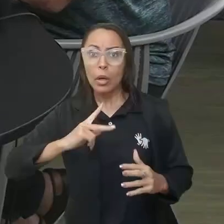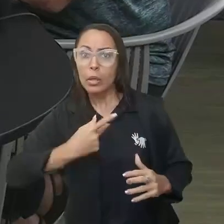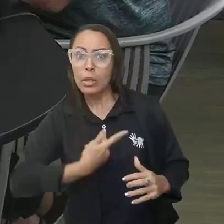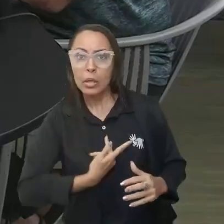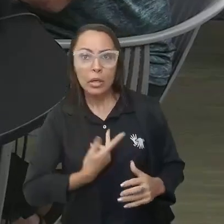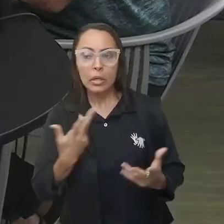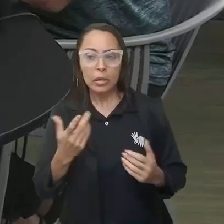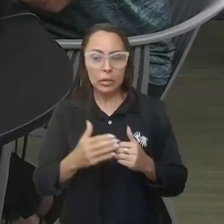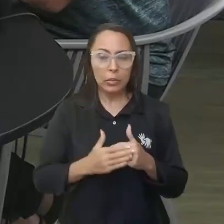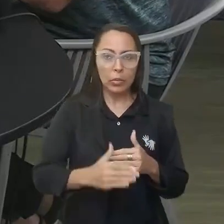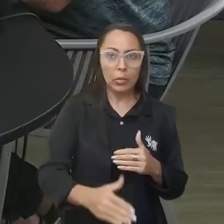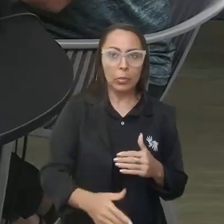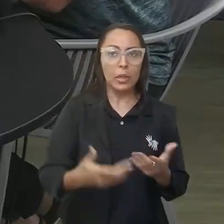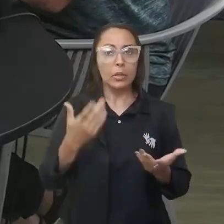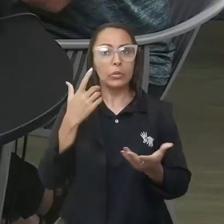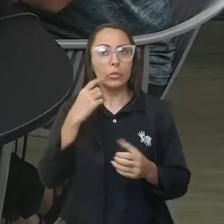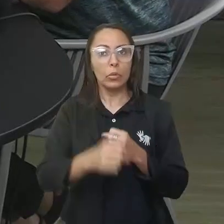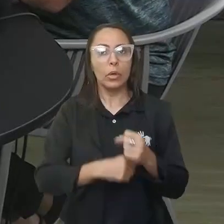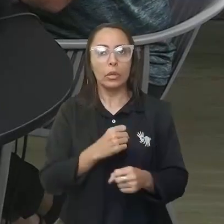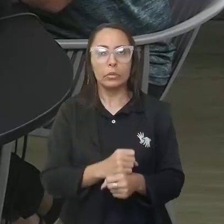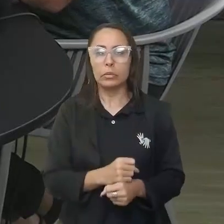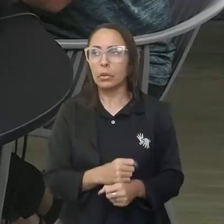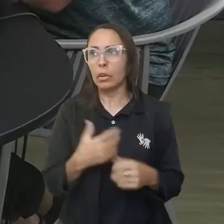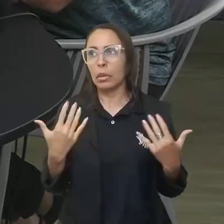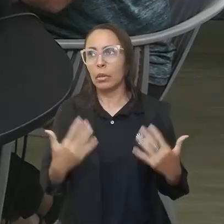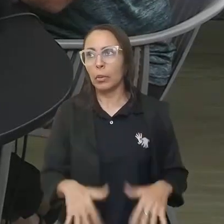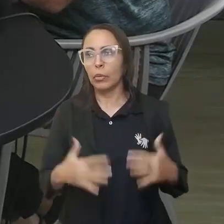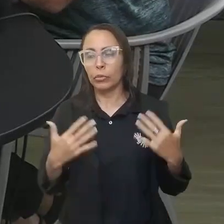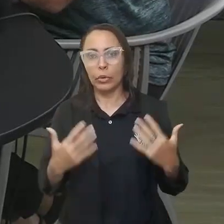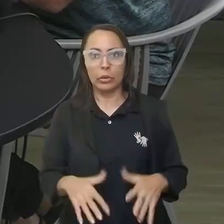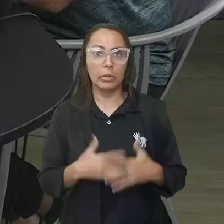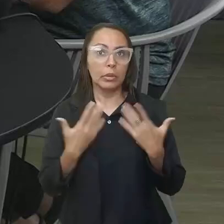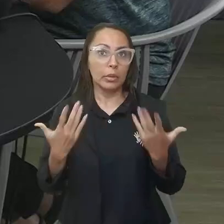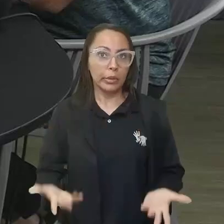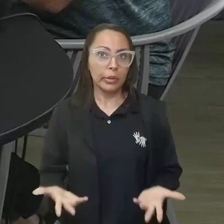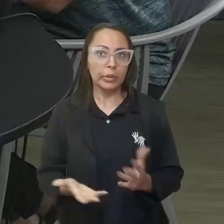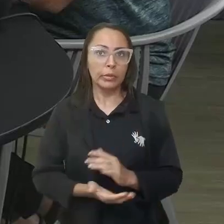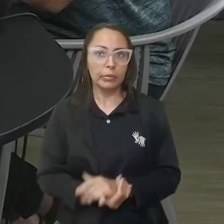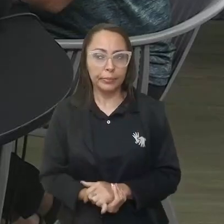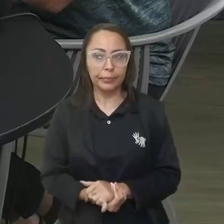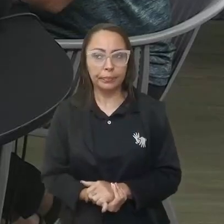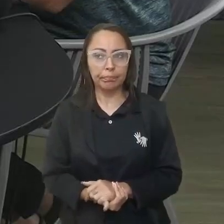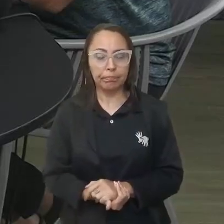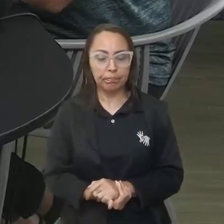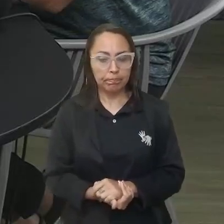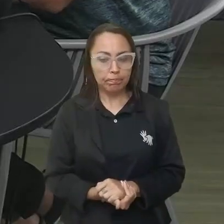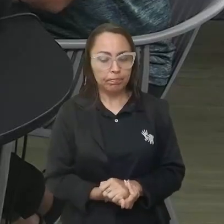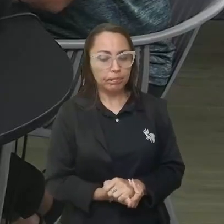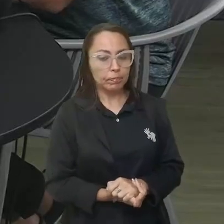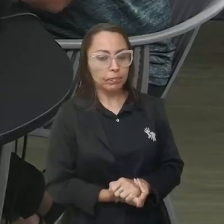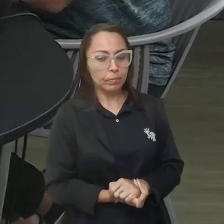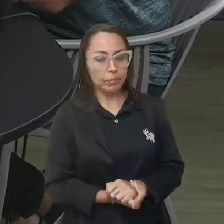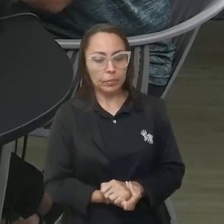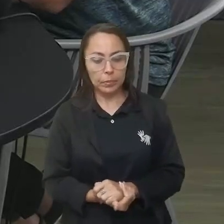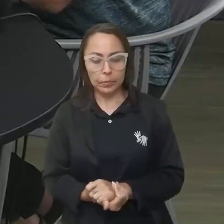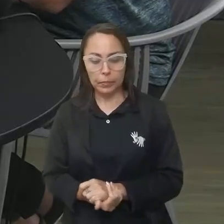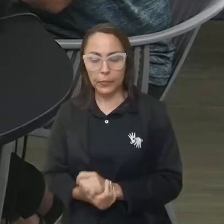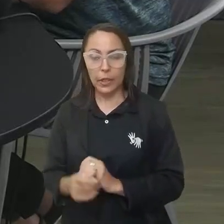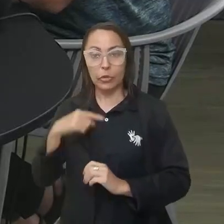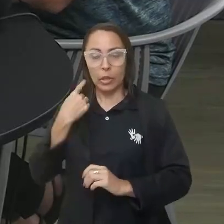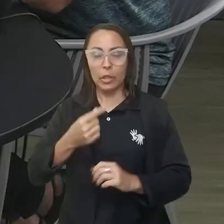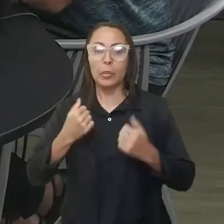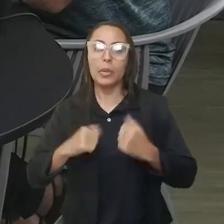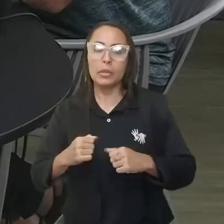no começo do ano, aquela coisa horrorosa, e está chegando e vai chegar de alguma maneira, né? A gente